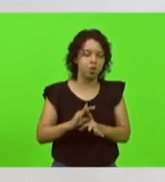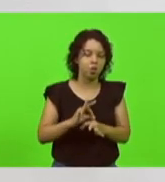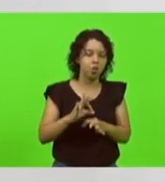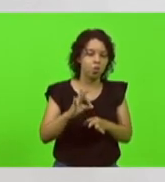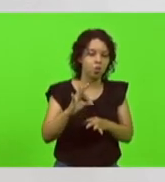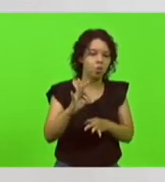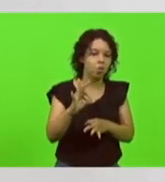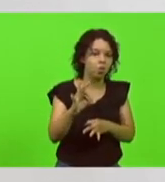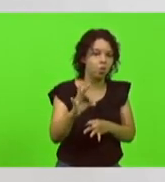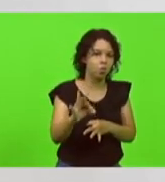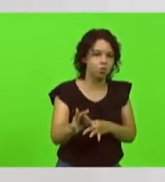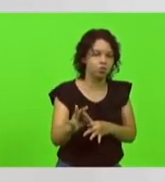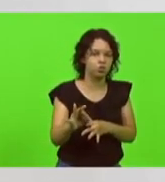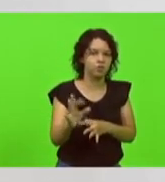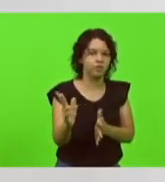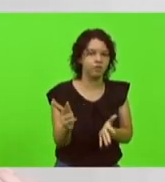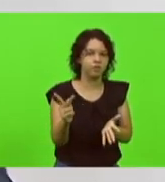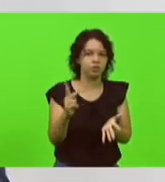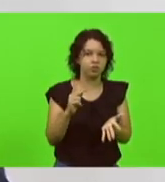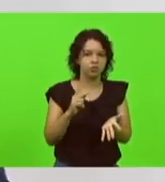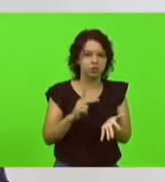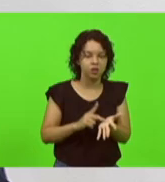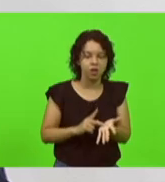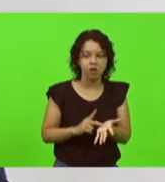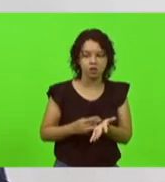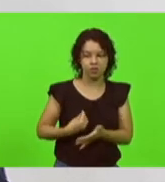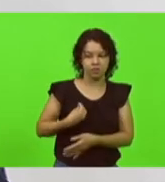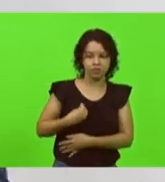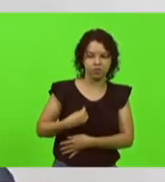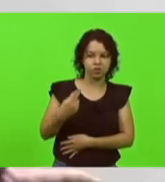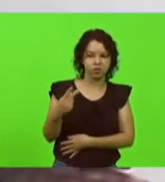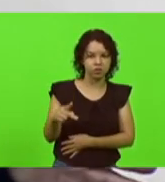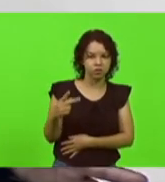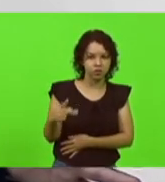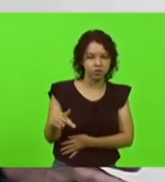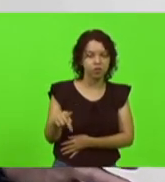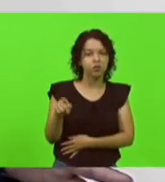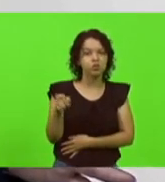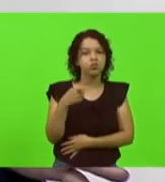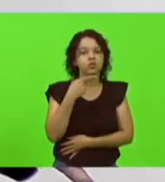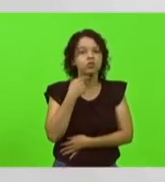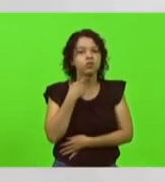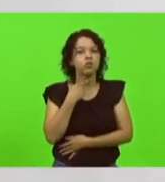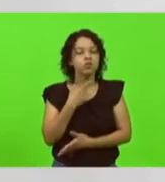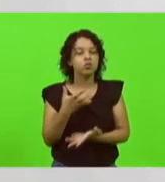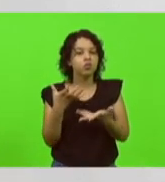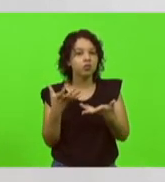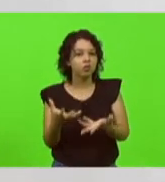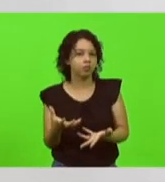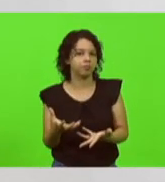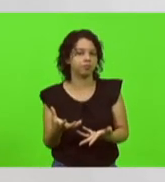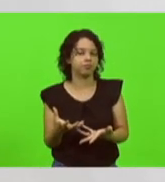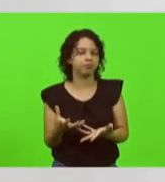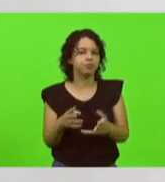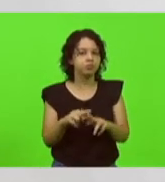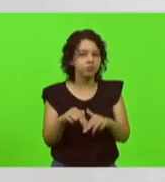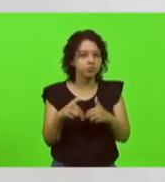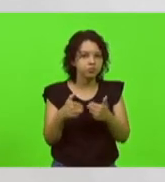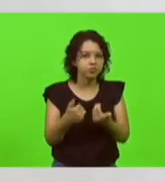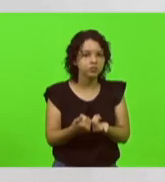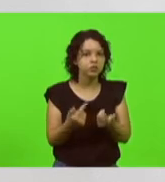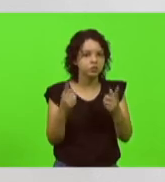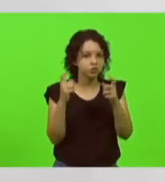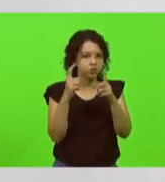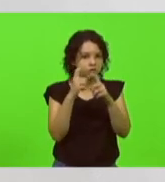entre a realidade e aquilo que deveria ser. Por isso que nós temos dificuldades da